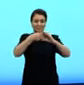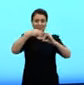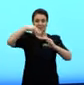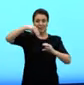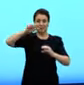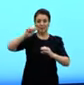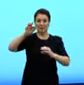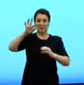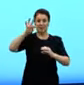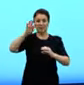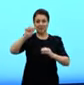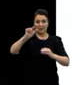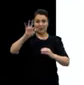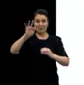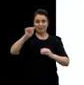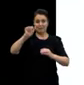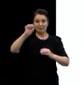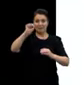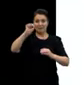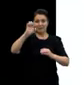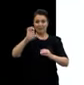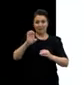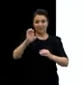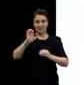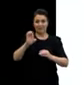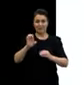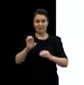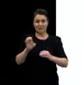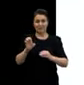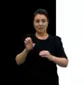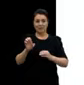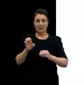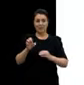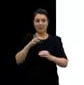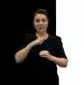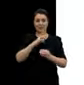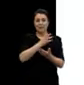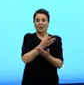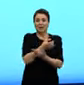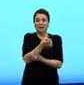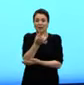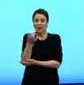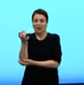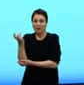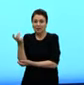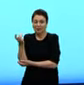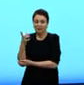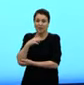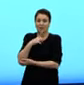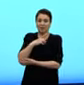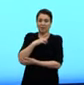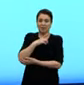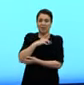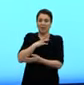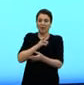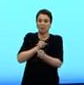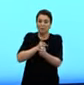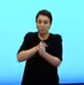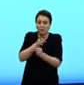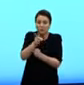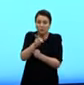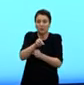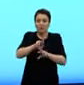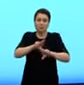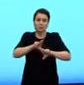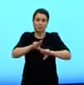metáfase. Pensem assim. Então, cada componente do par é puxado para direções opostas. Na